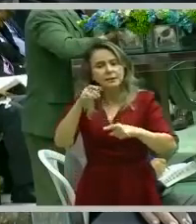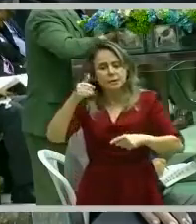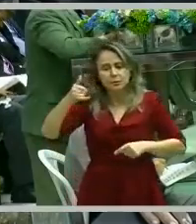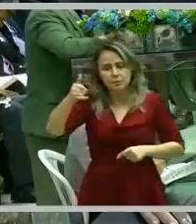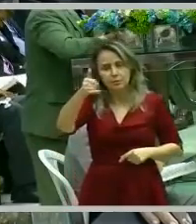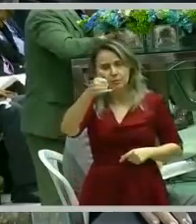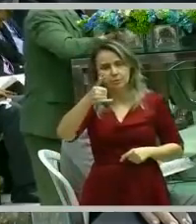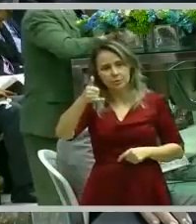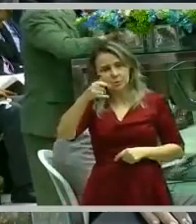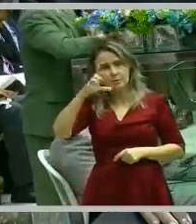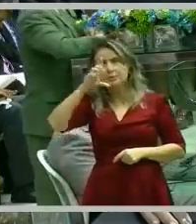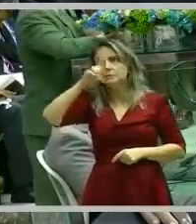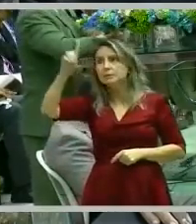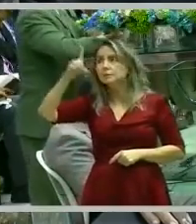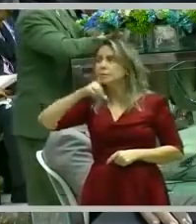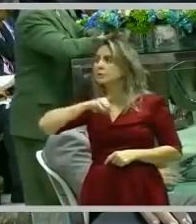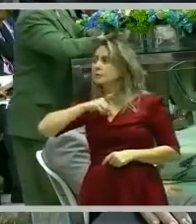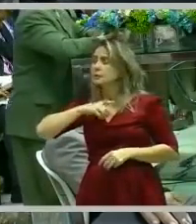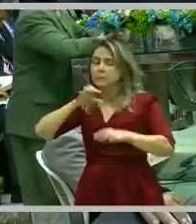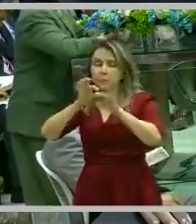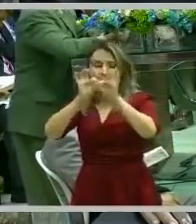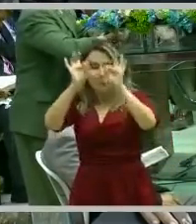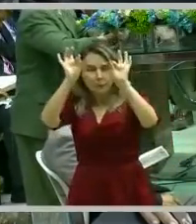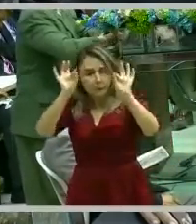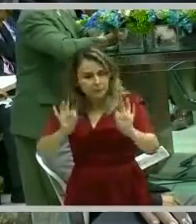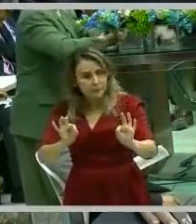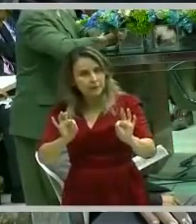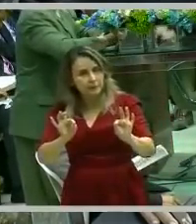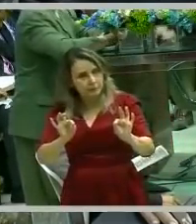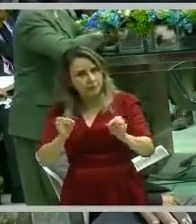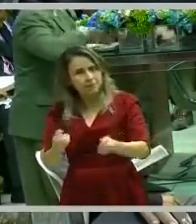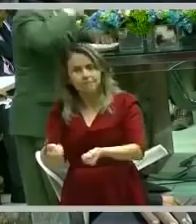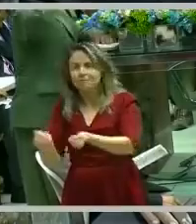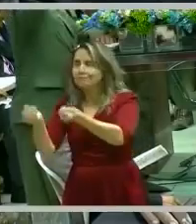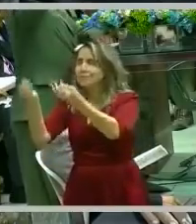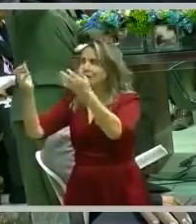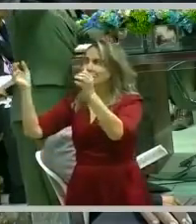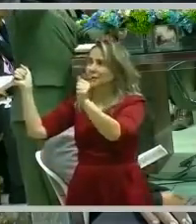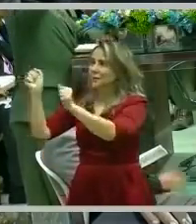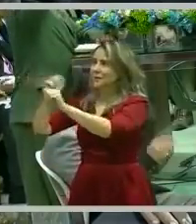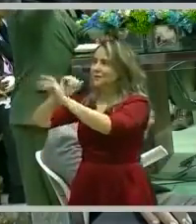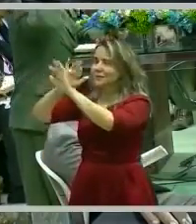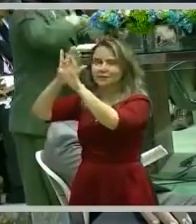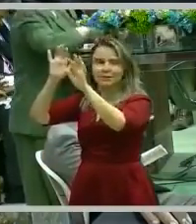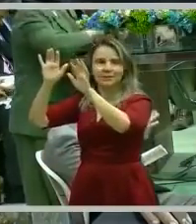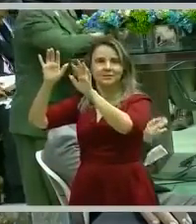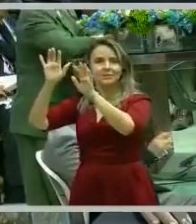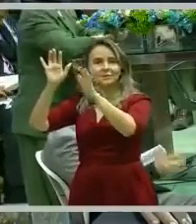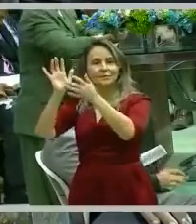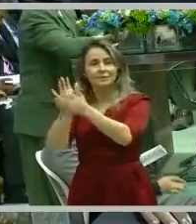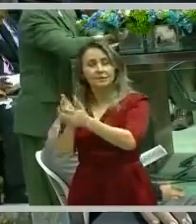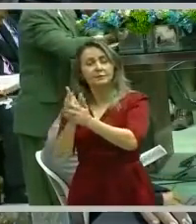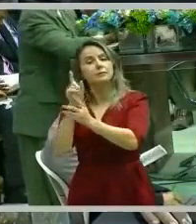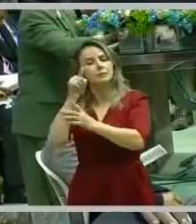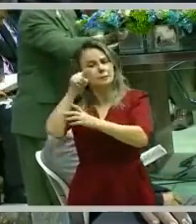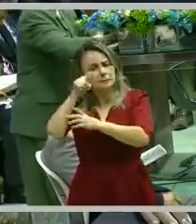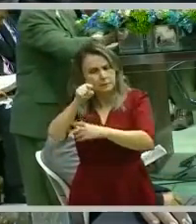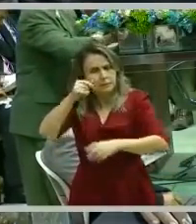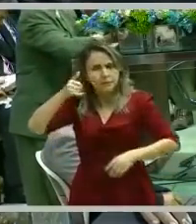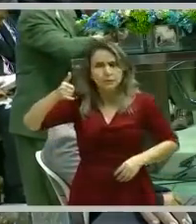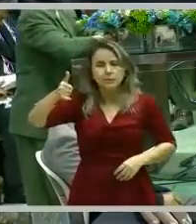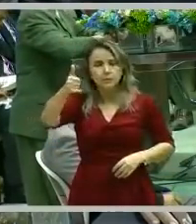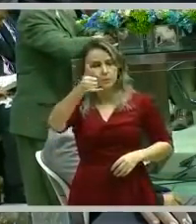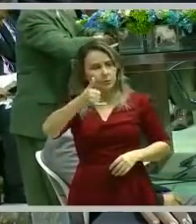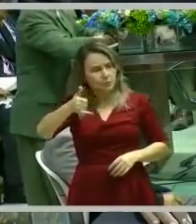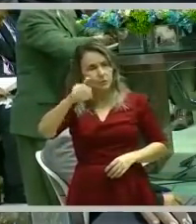tem um projeto grande na sua vida. Quem dá glória para Deus pela sua santa palavra? Você foi ungido e Deus